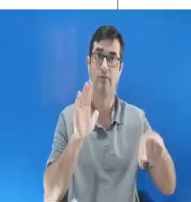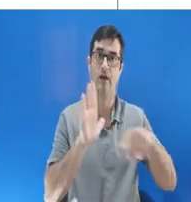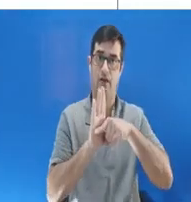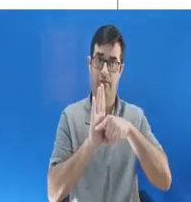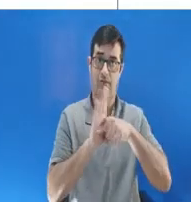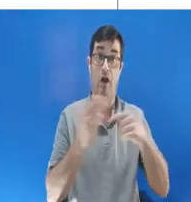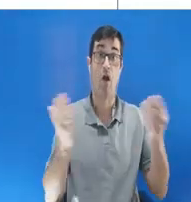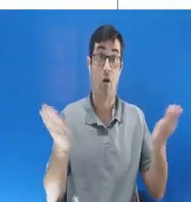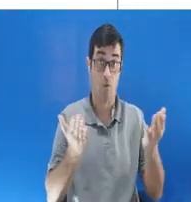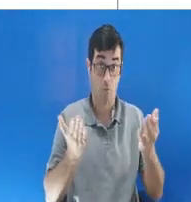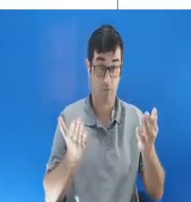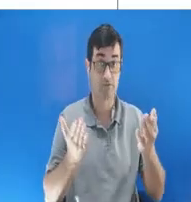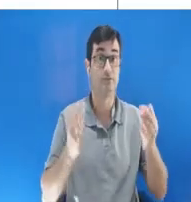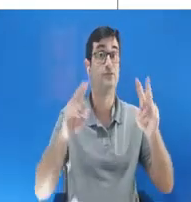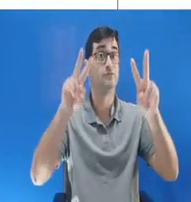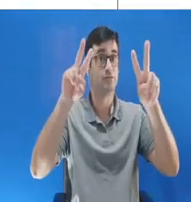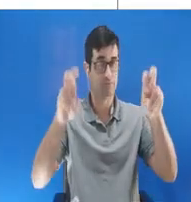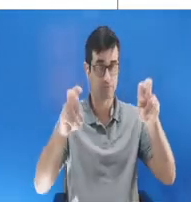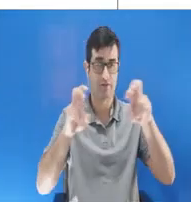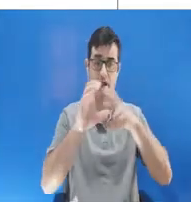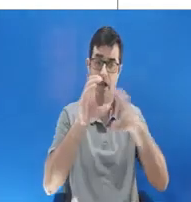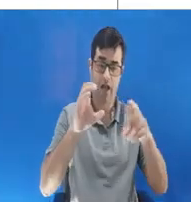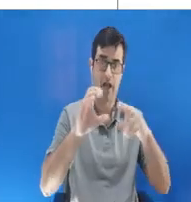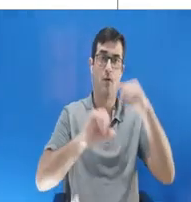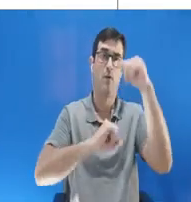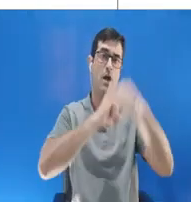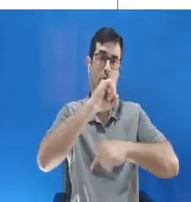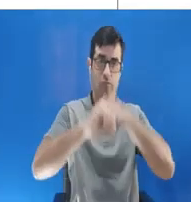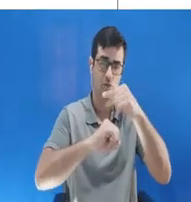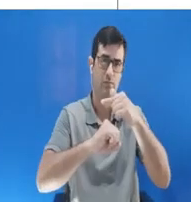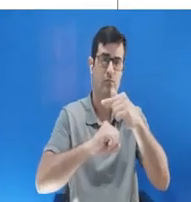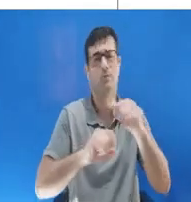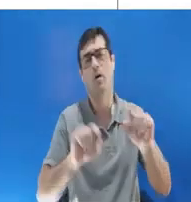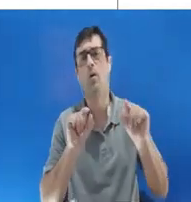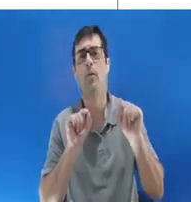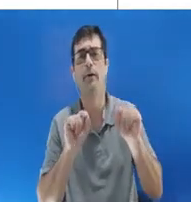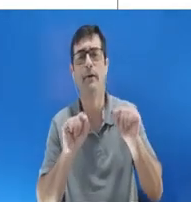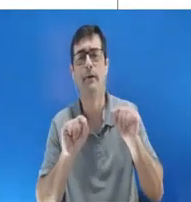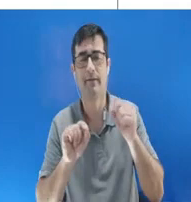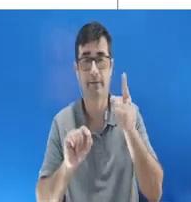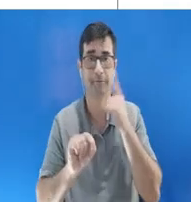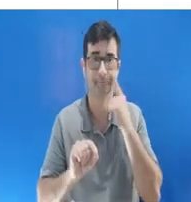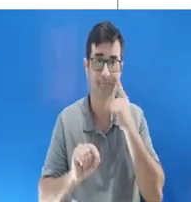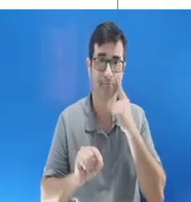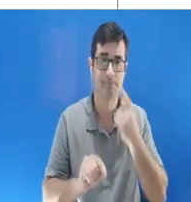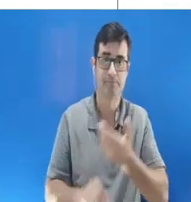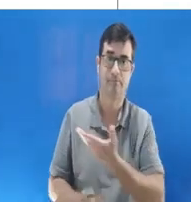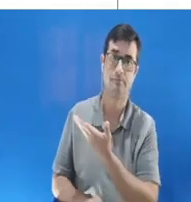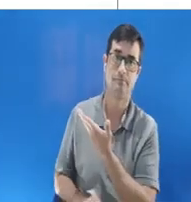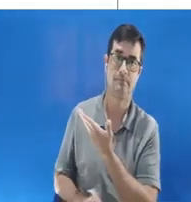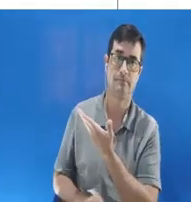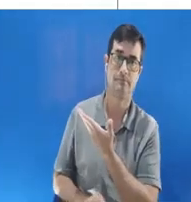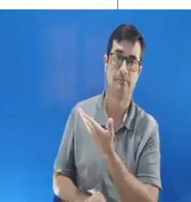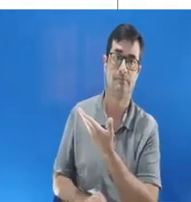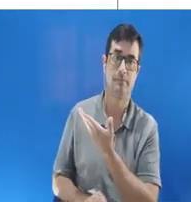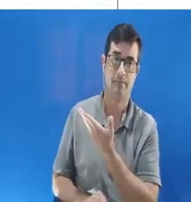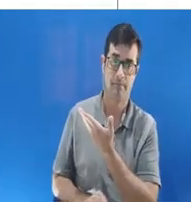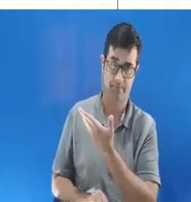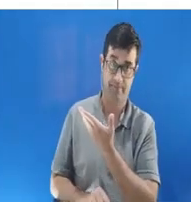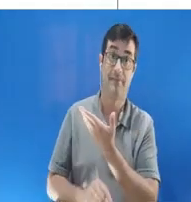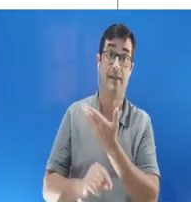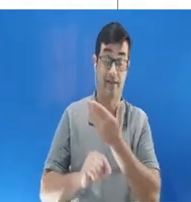o raio atômico. E o que é o raio atômico? É a distância entre o núcleo e o final